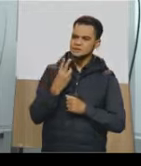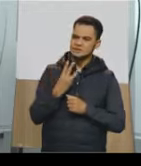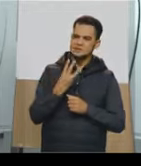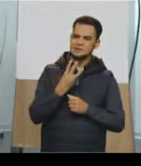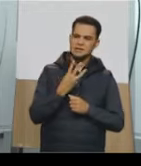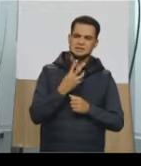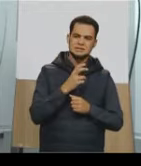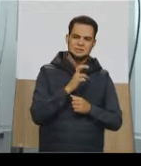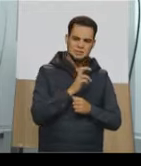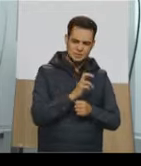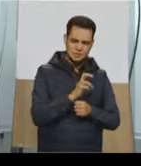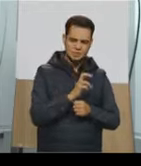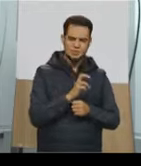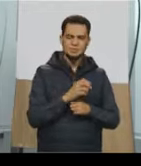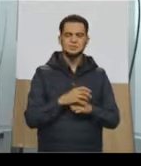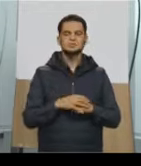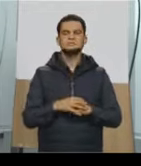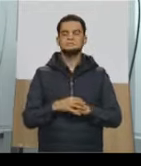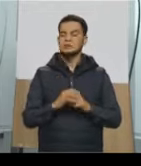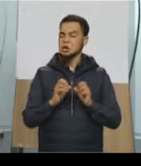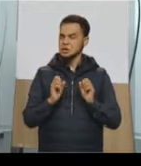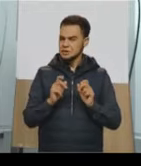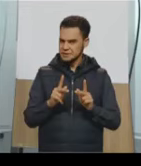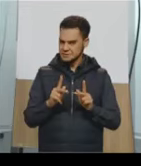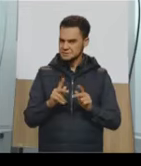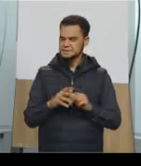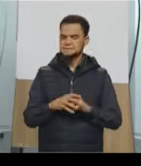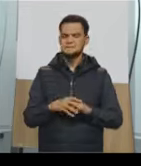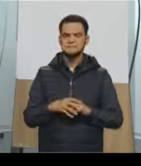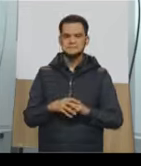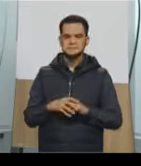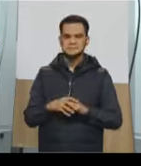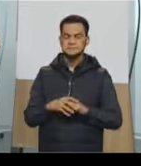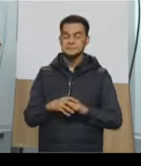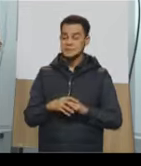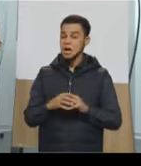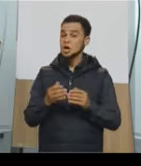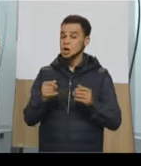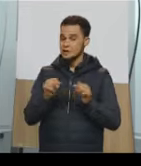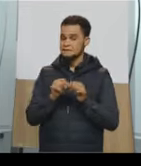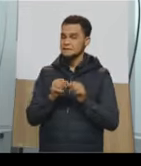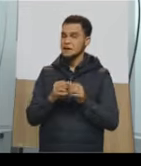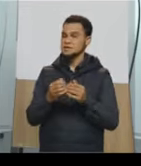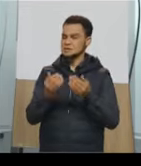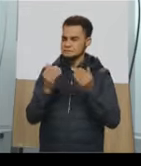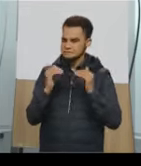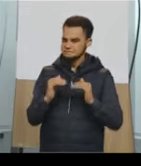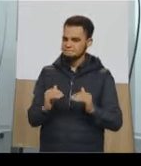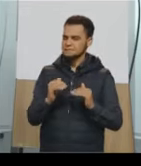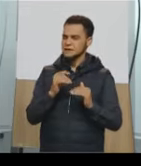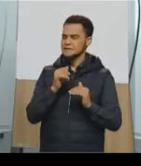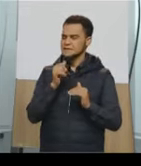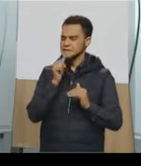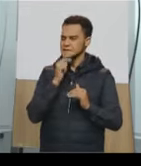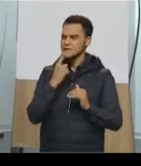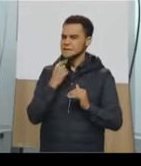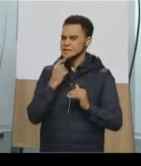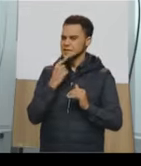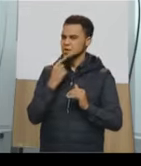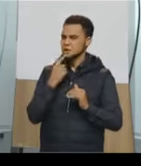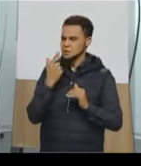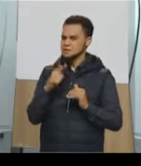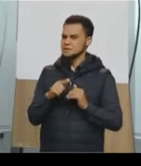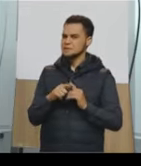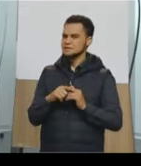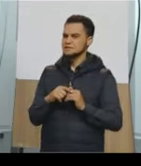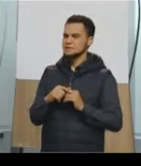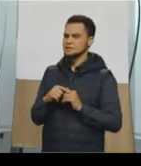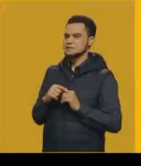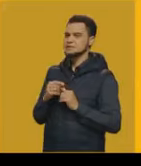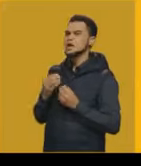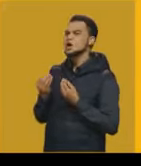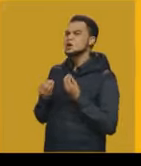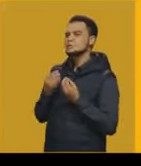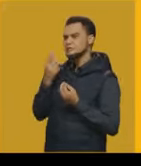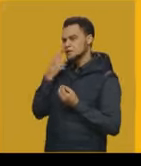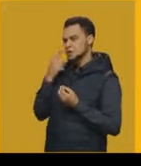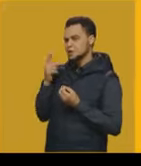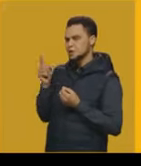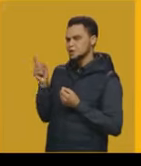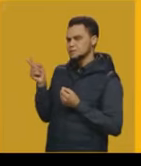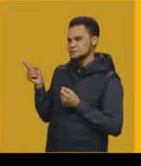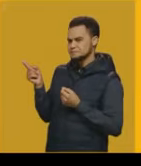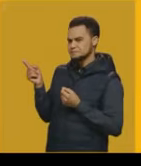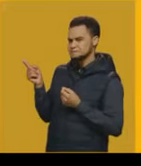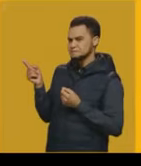1 ao 5 de preto, ok? A mesma coisa eu faço no de vermelho. Então, vamos olhar agora como que ficou.